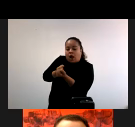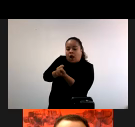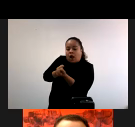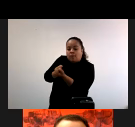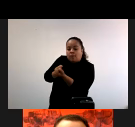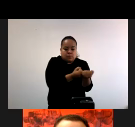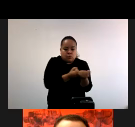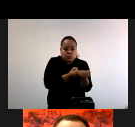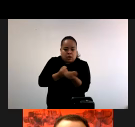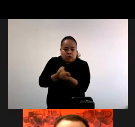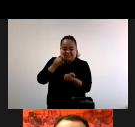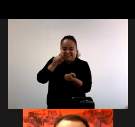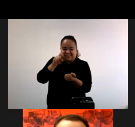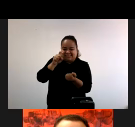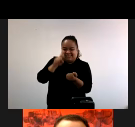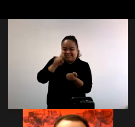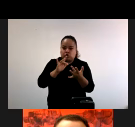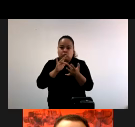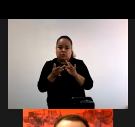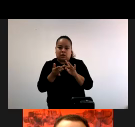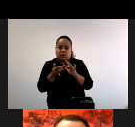uma rede de contato,